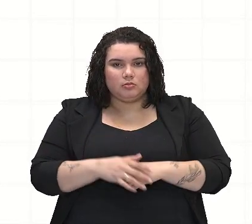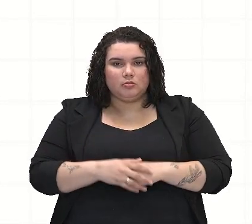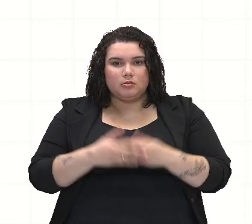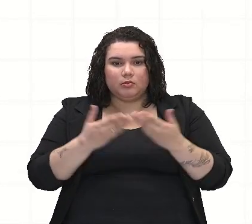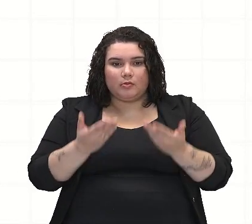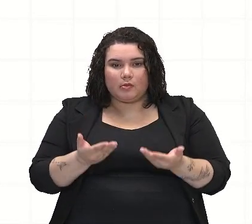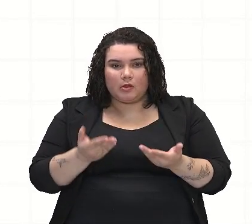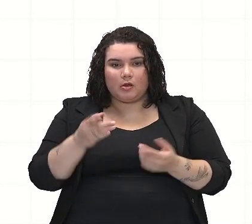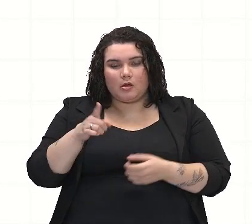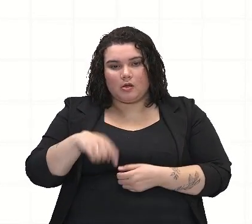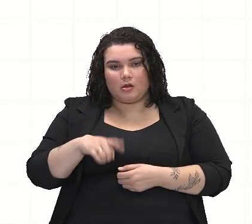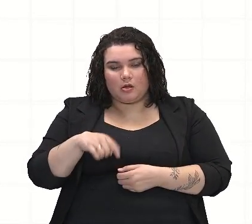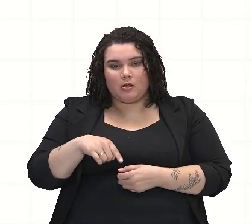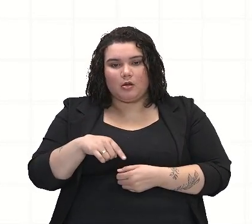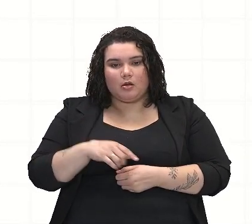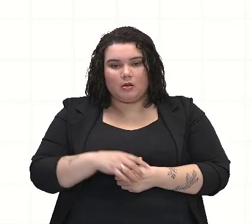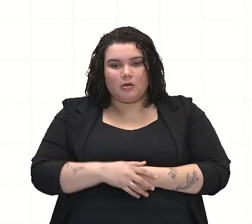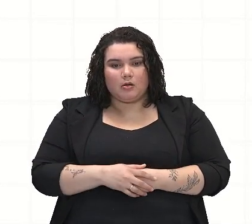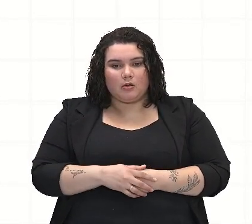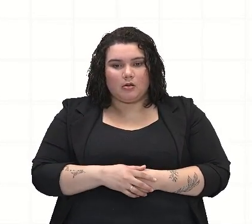essa